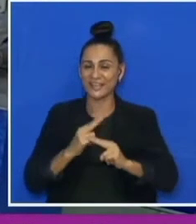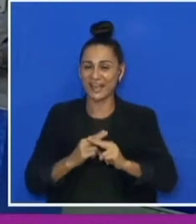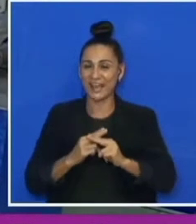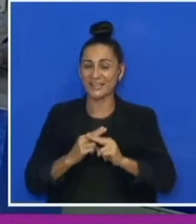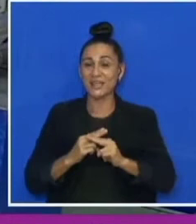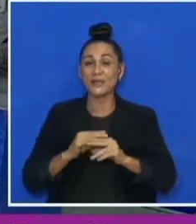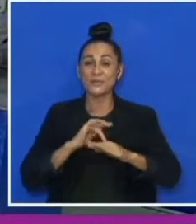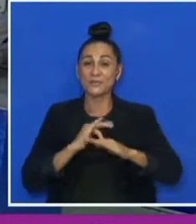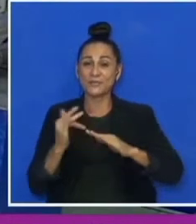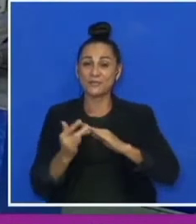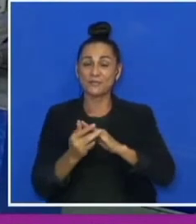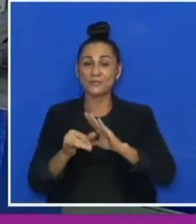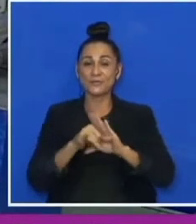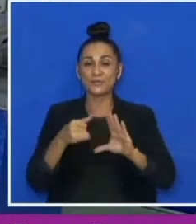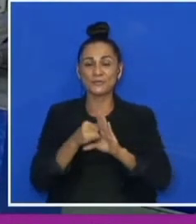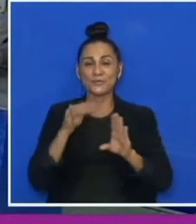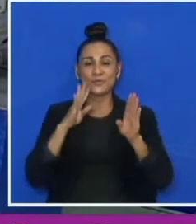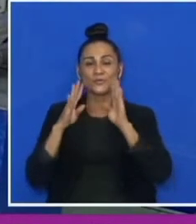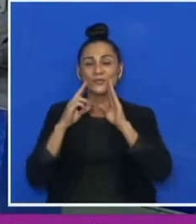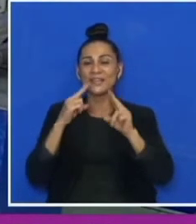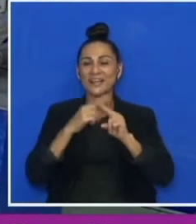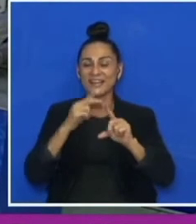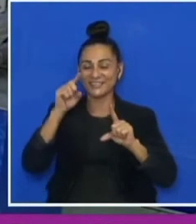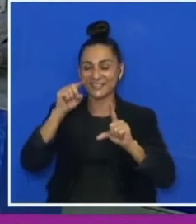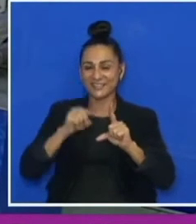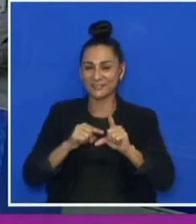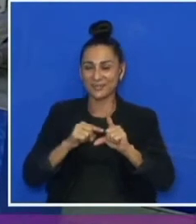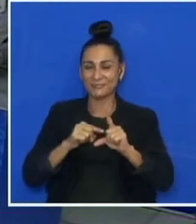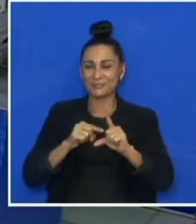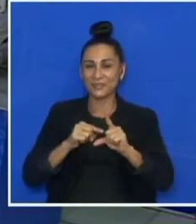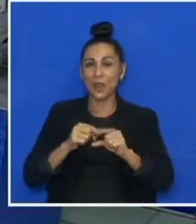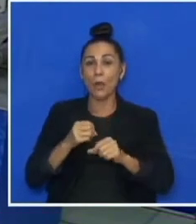Caixa através dos perfis do Facebook e do YouTube da Caixa e da Rede TV.